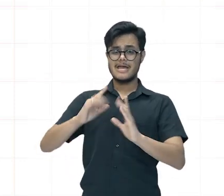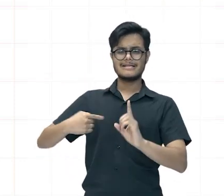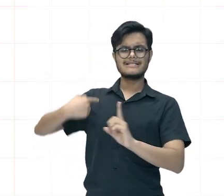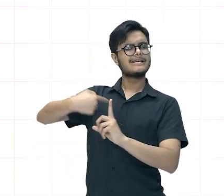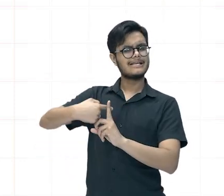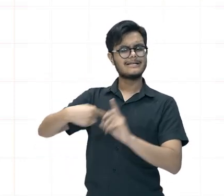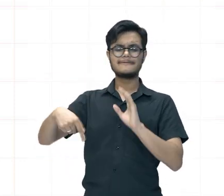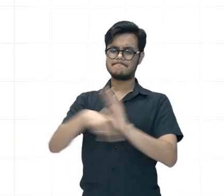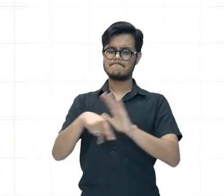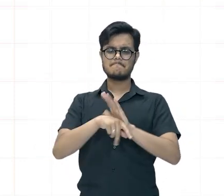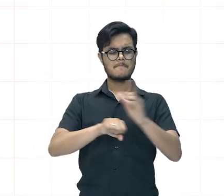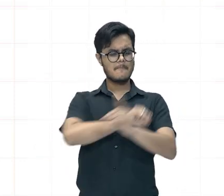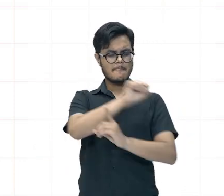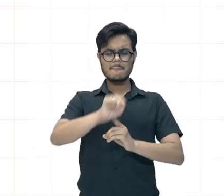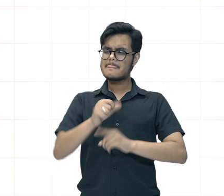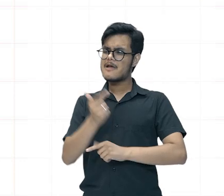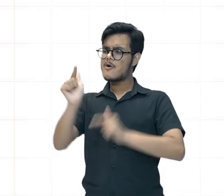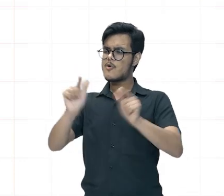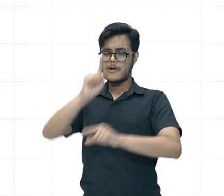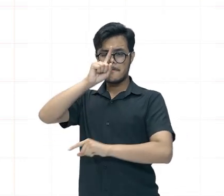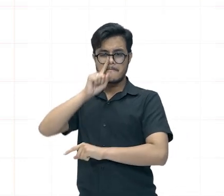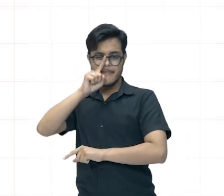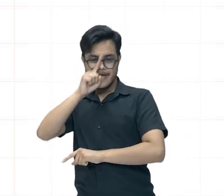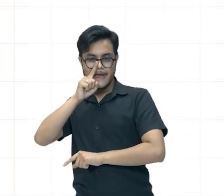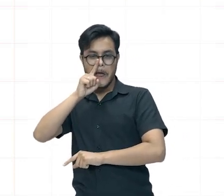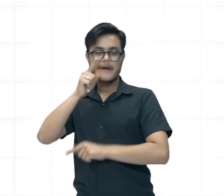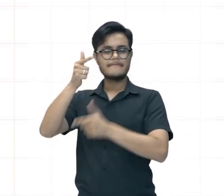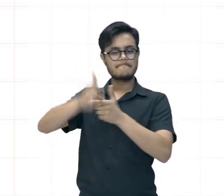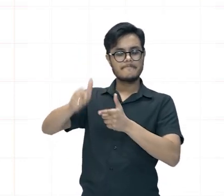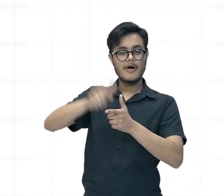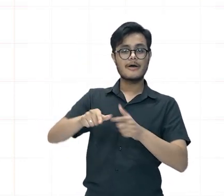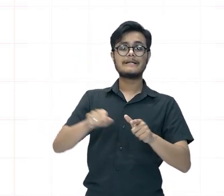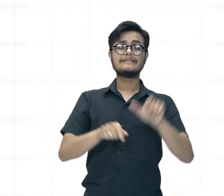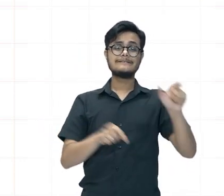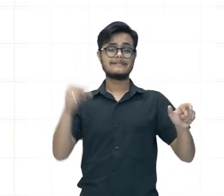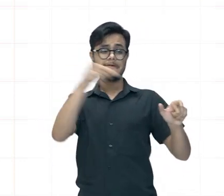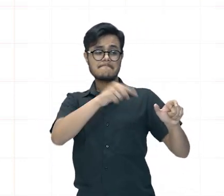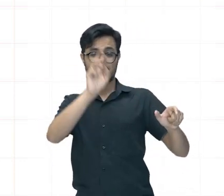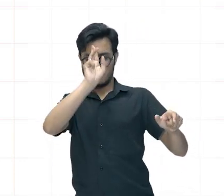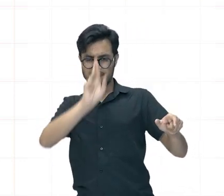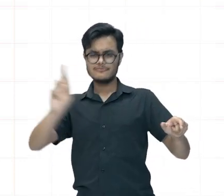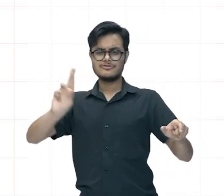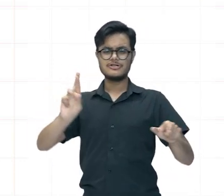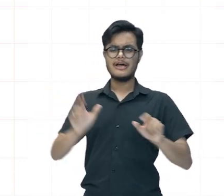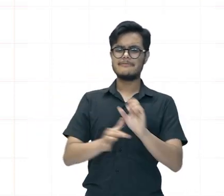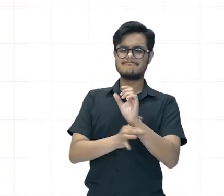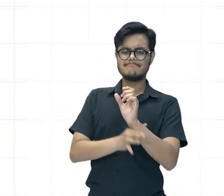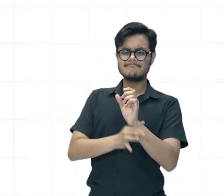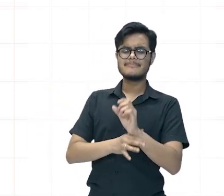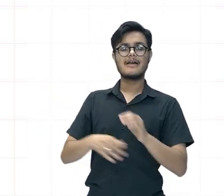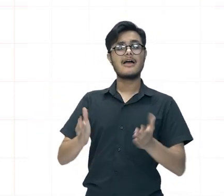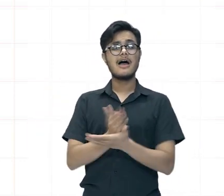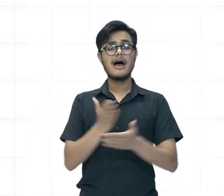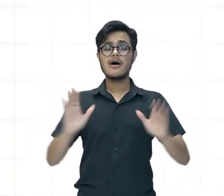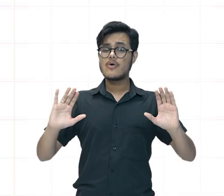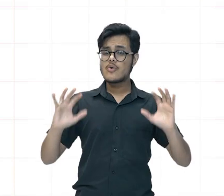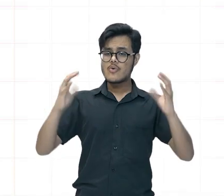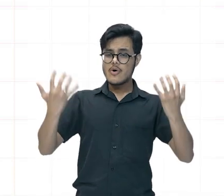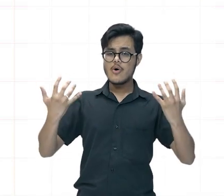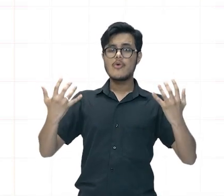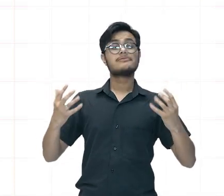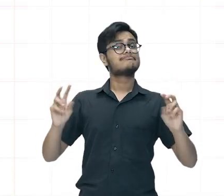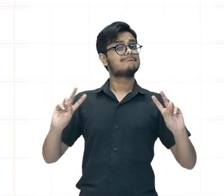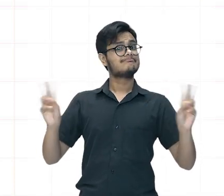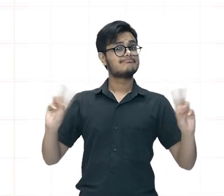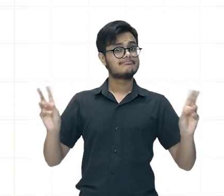a sociedade dos mais diversos perigos, protegiam o senhor feudal, faziam torneios para sua própria